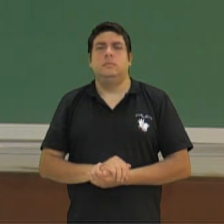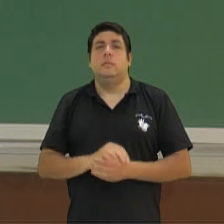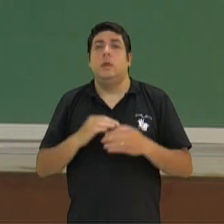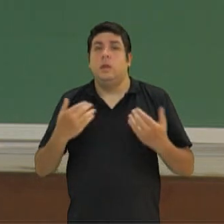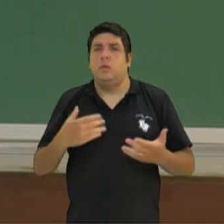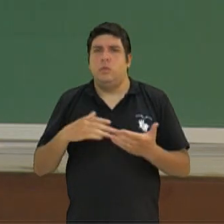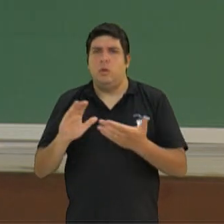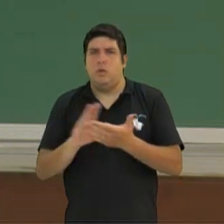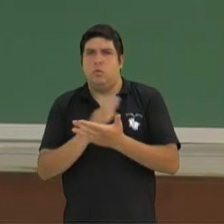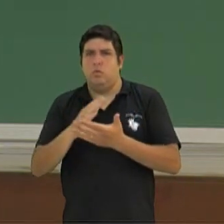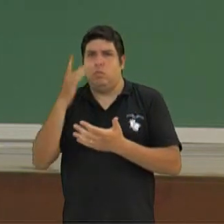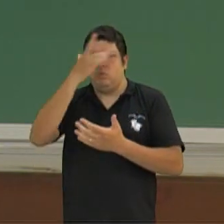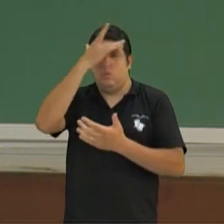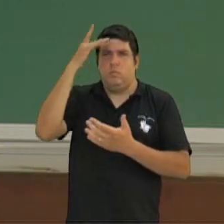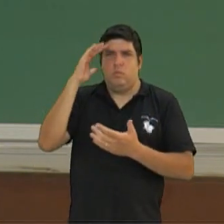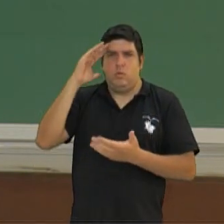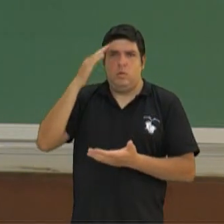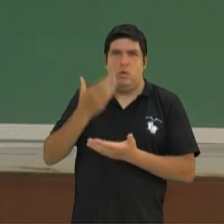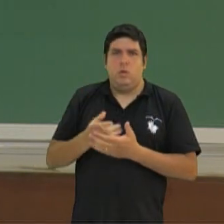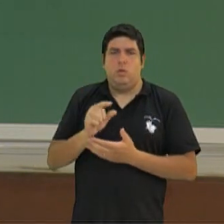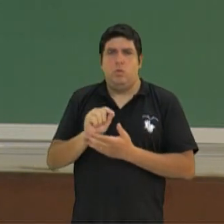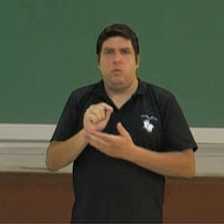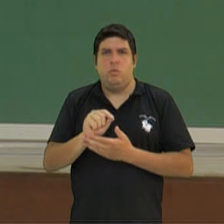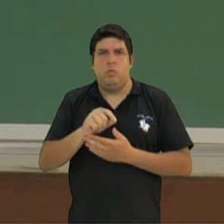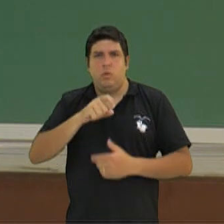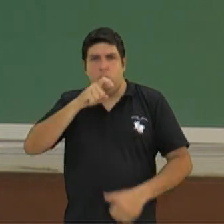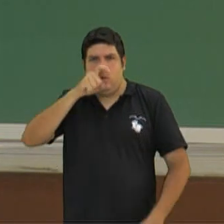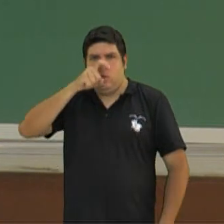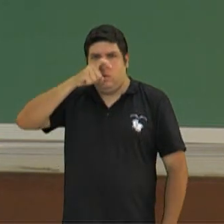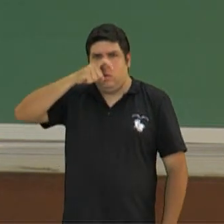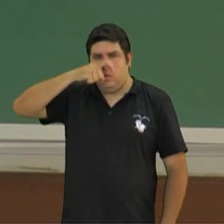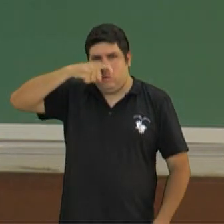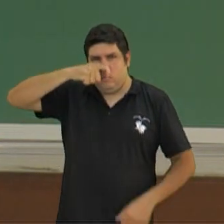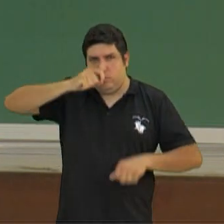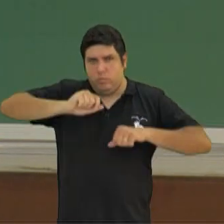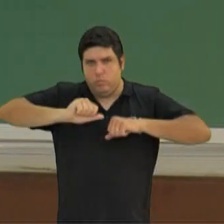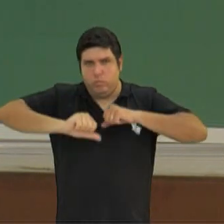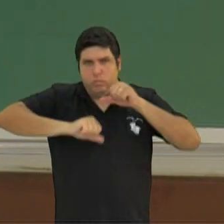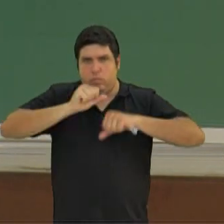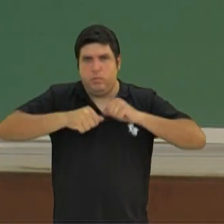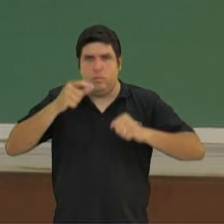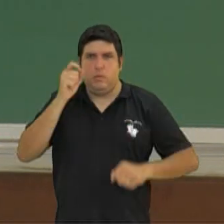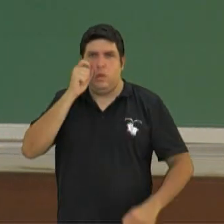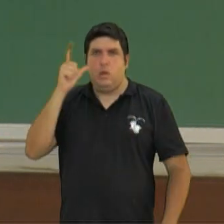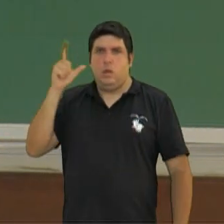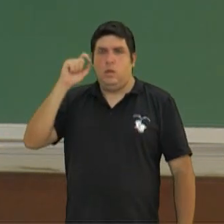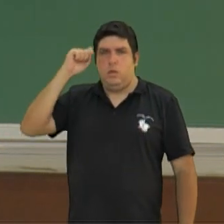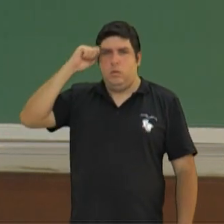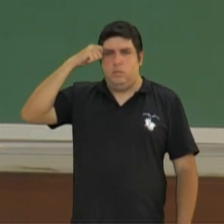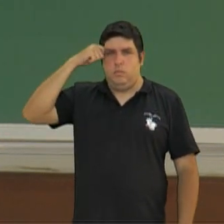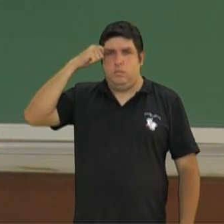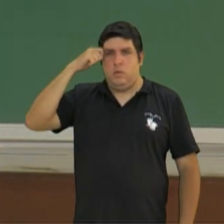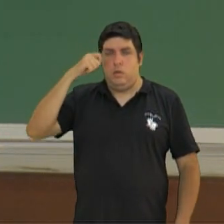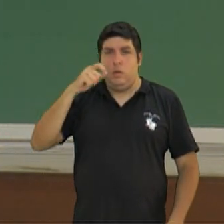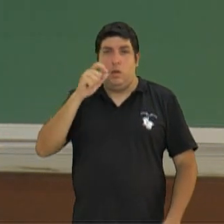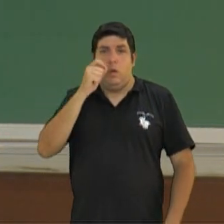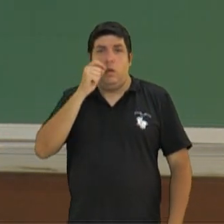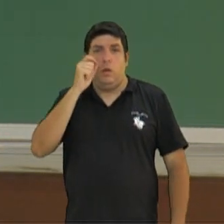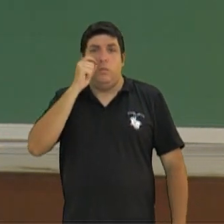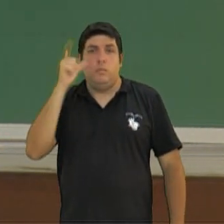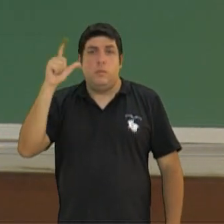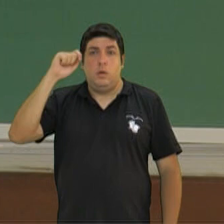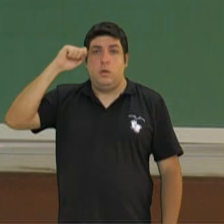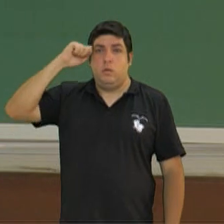pessoas acreditavam que as bruxas se transformavam nos gatos pretos e algumas pessoas acreditavam que dentro dele